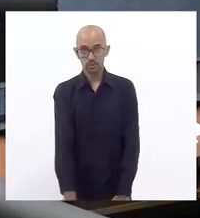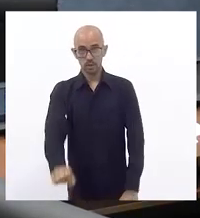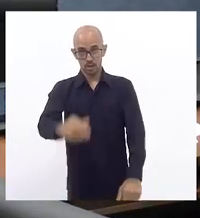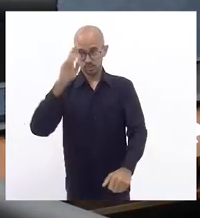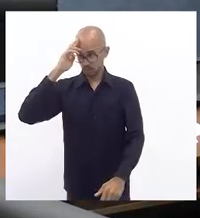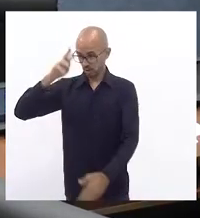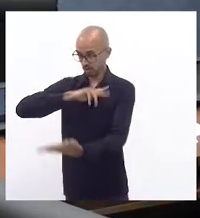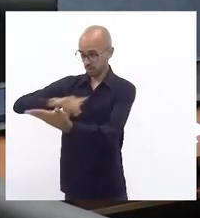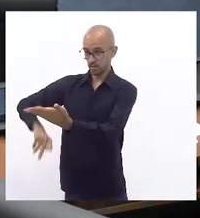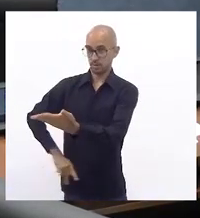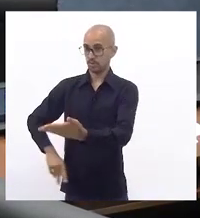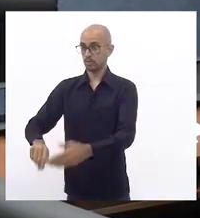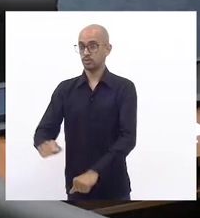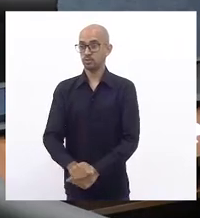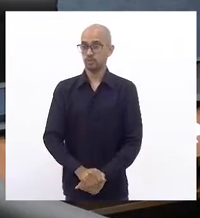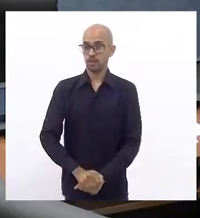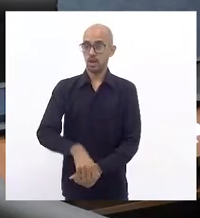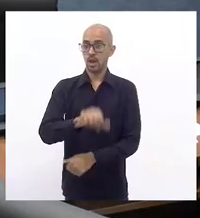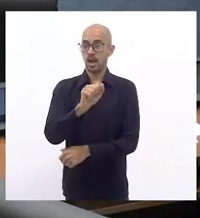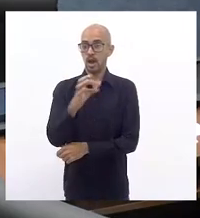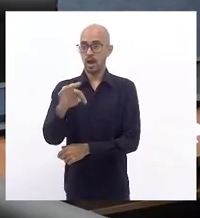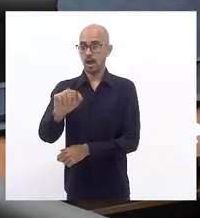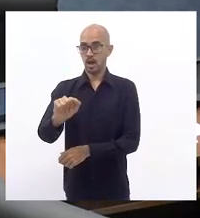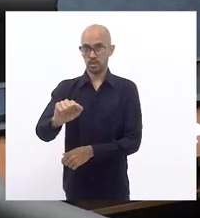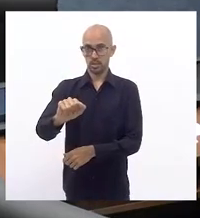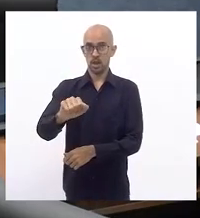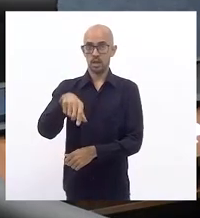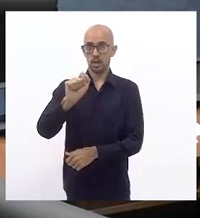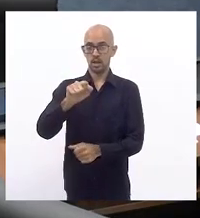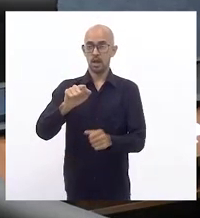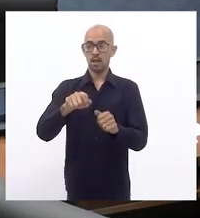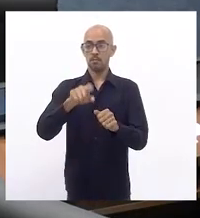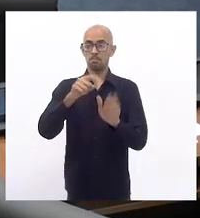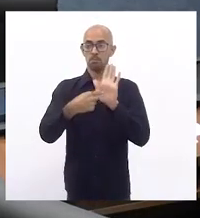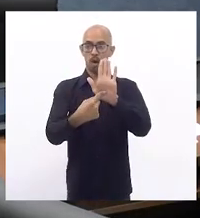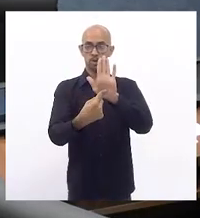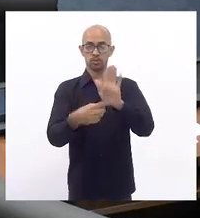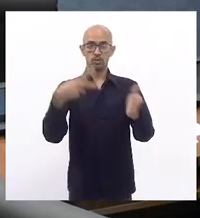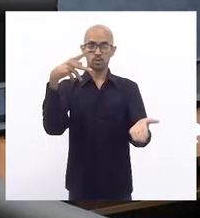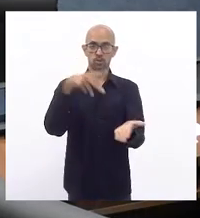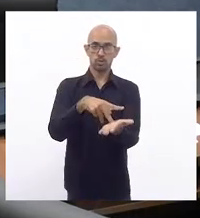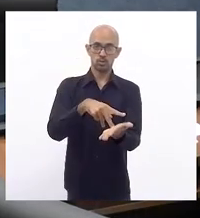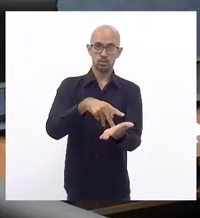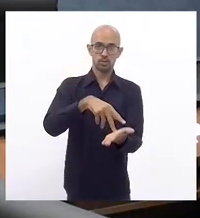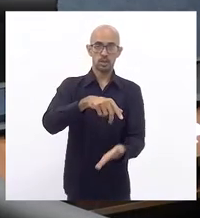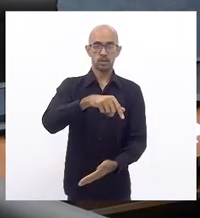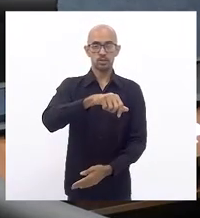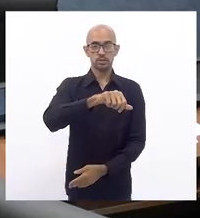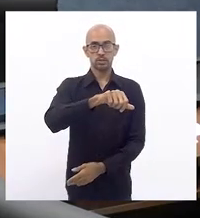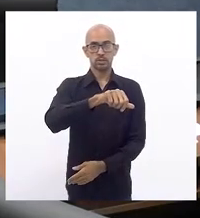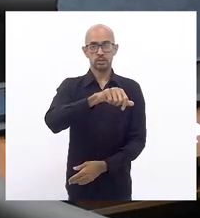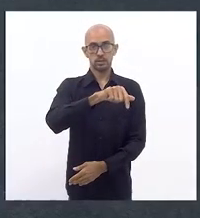Senhora Presidente, a ata reflete com exatidão o ocorrido na